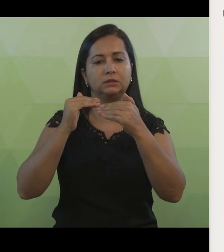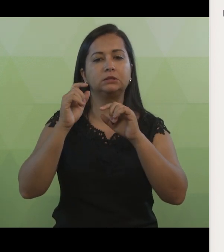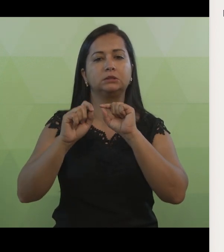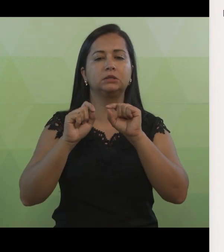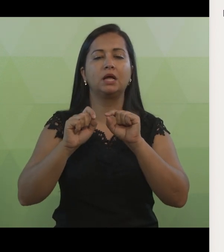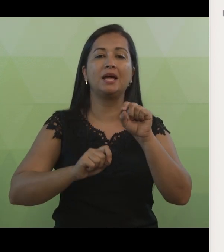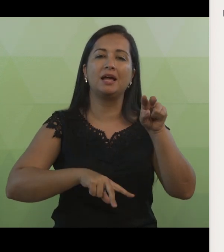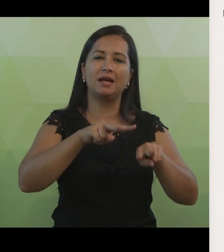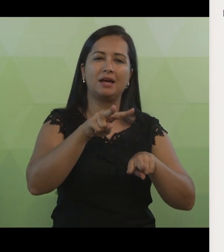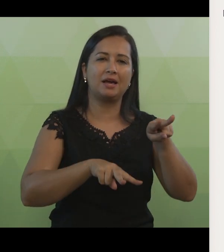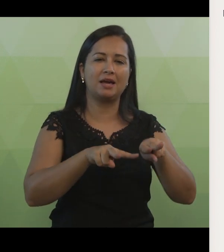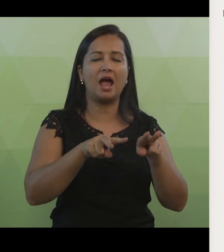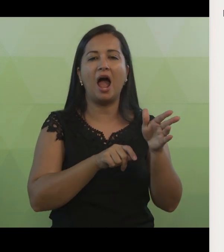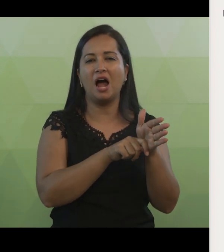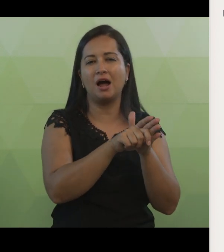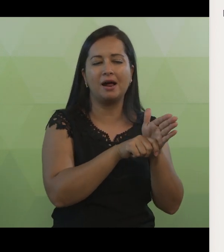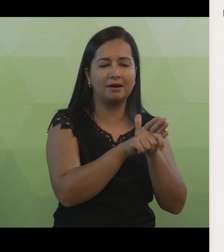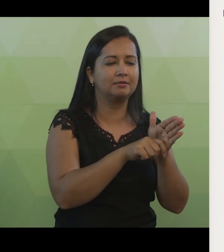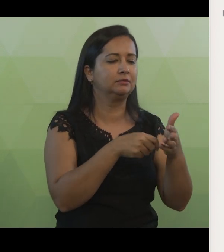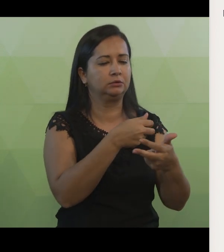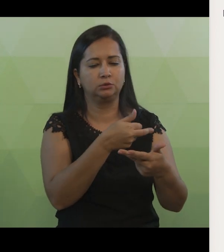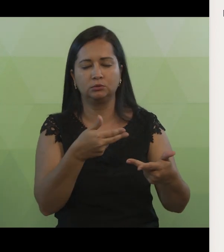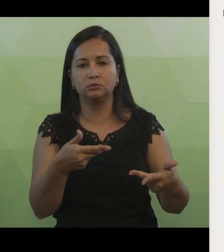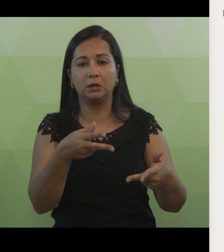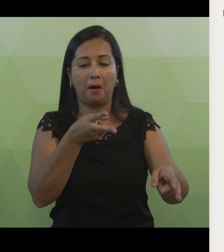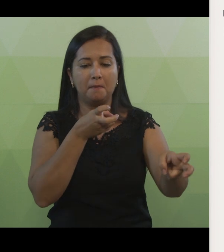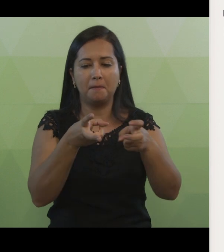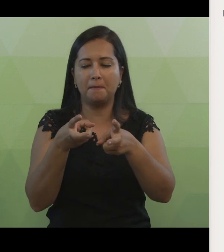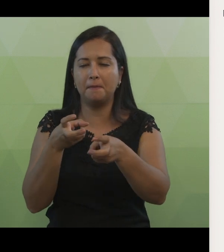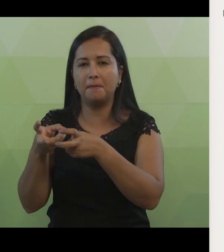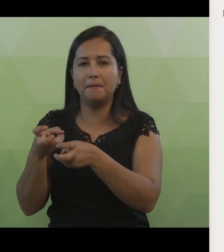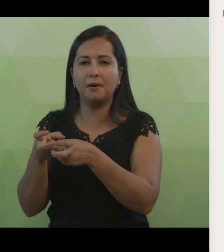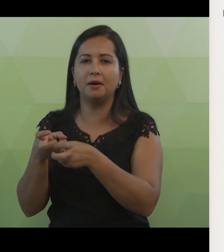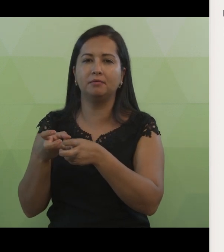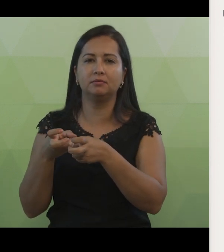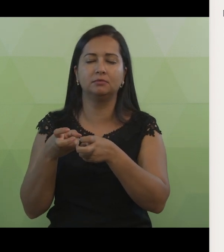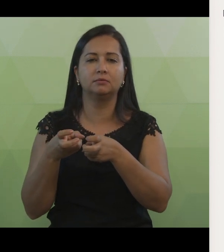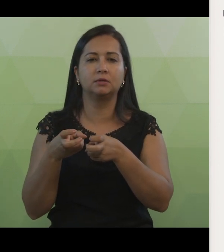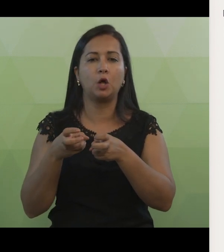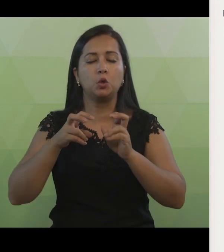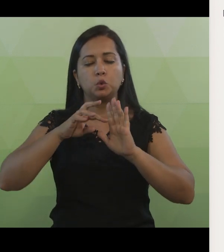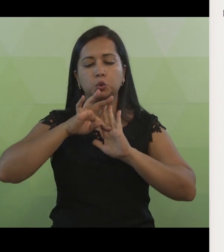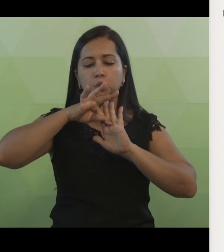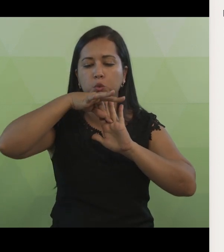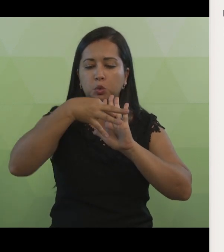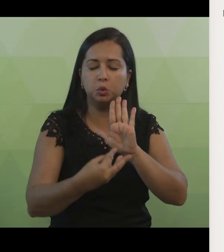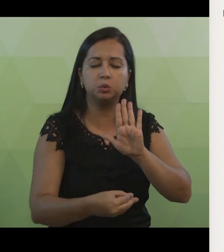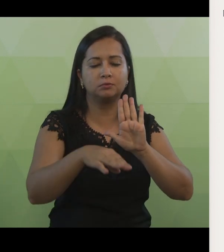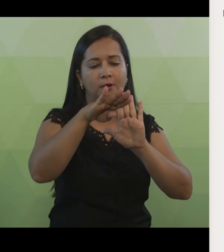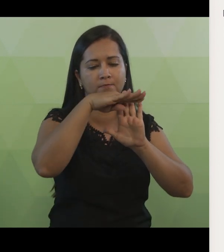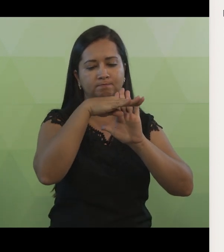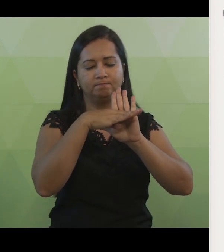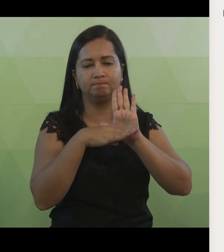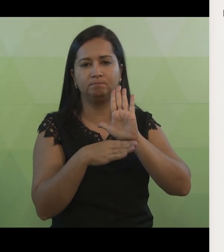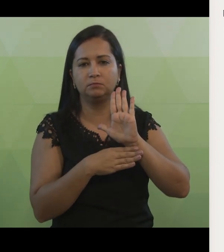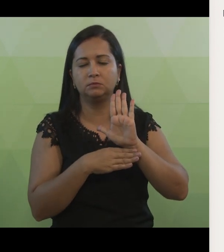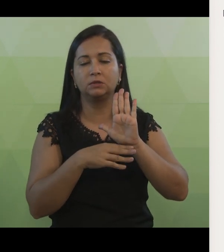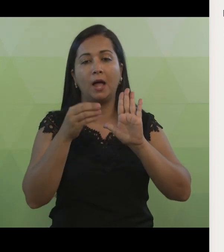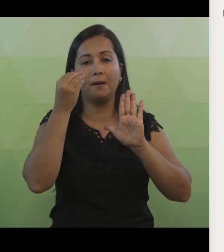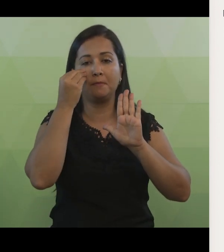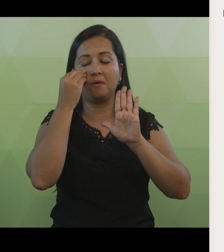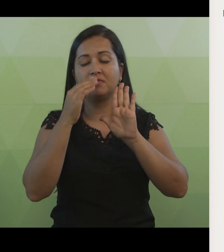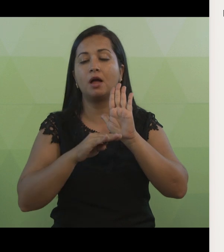obtenção e avaliação objetiva de evidências sobre ações e eventos econômicos, legais e operacionais para a obtenção do grau